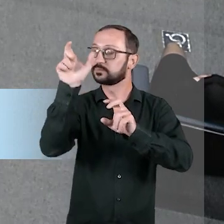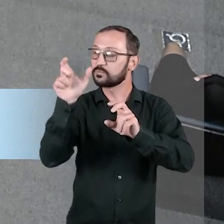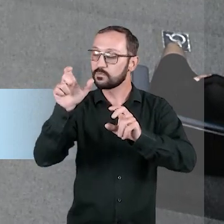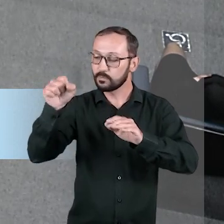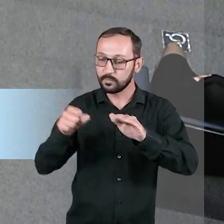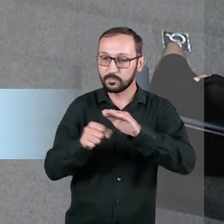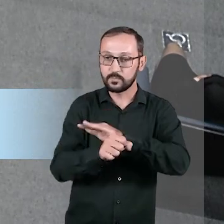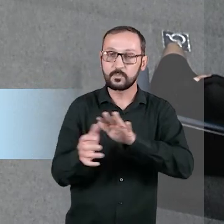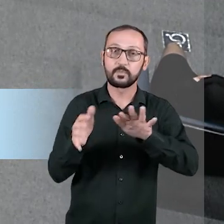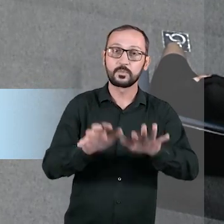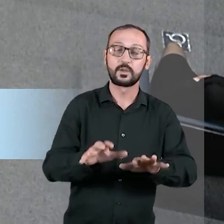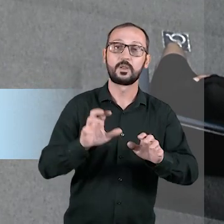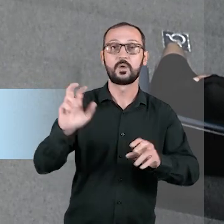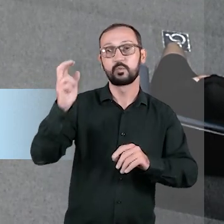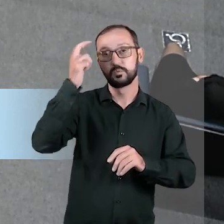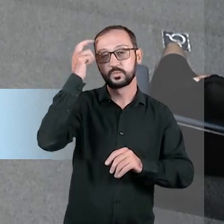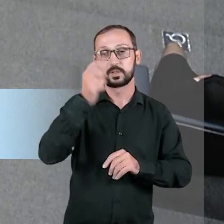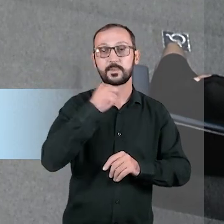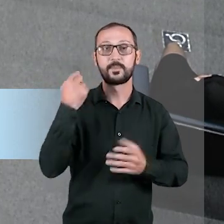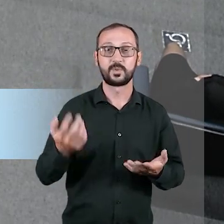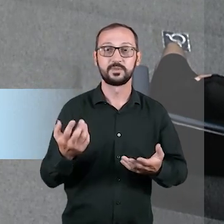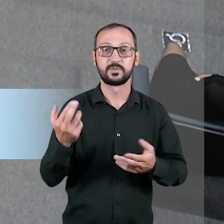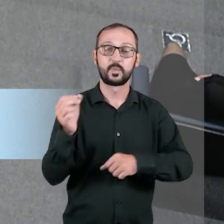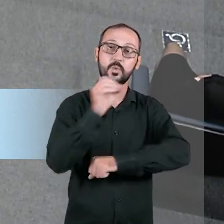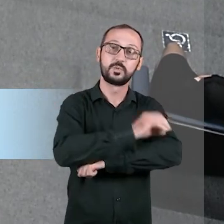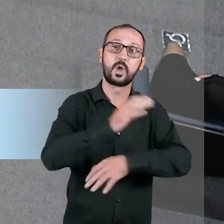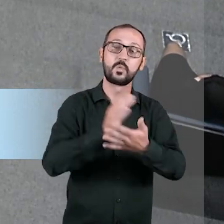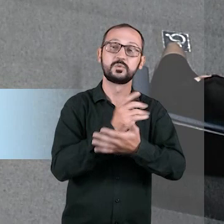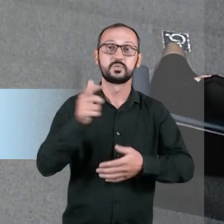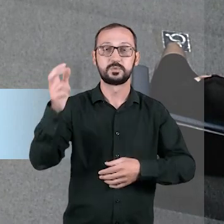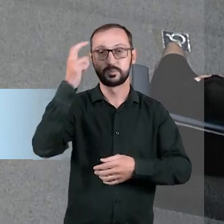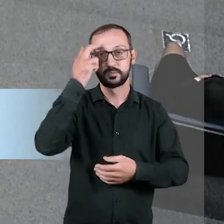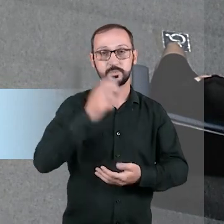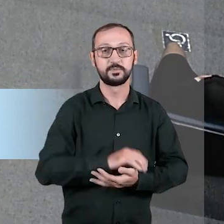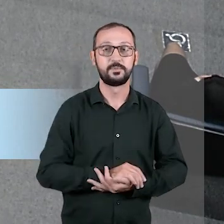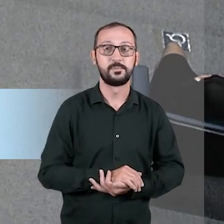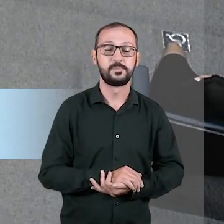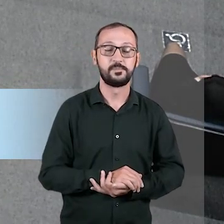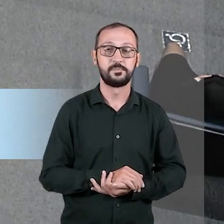para retomar a cultura da morte na cultura ocidental, igual que em outras culturas?